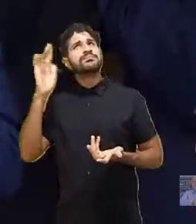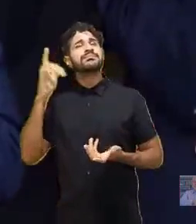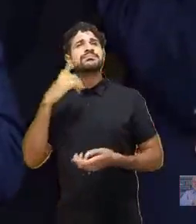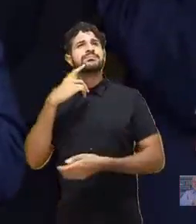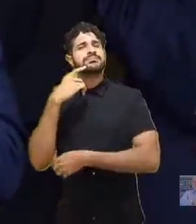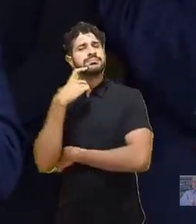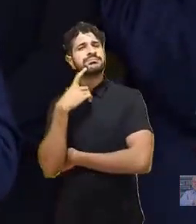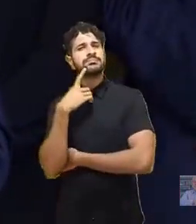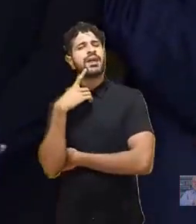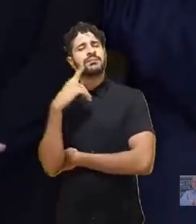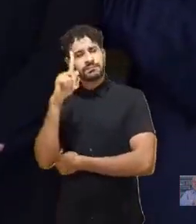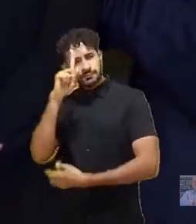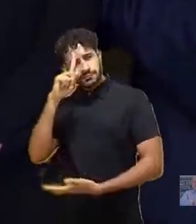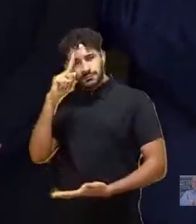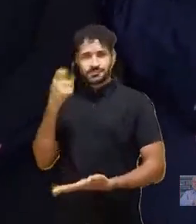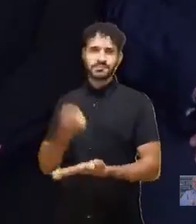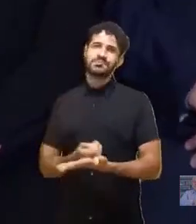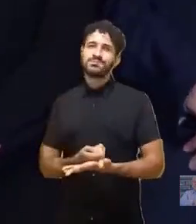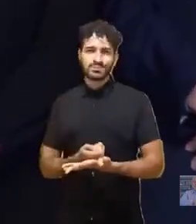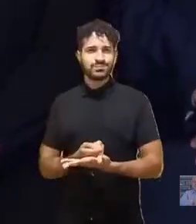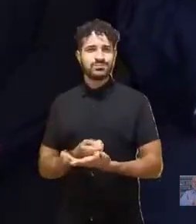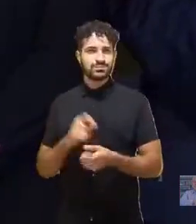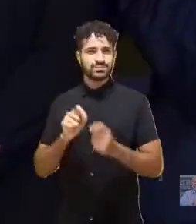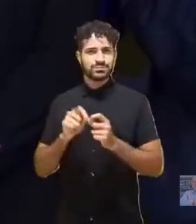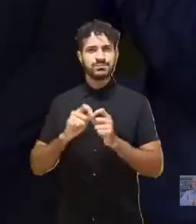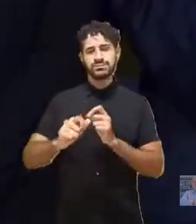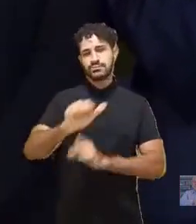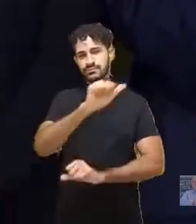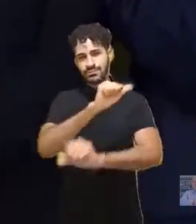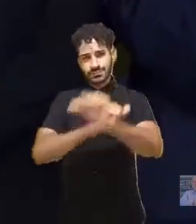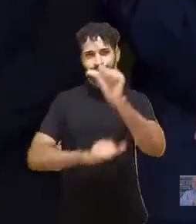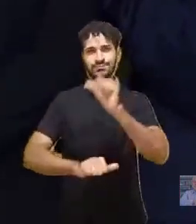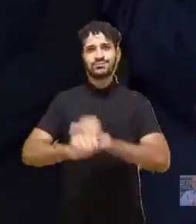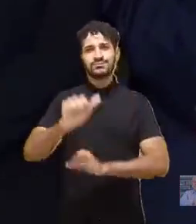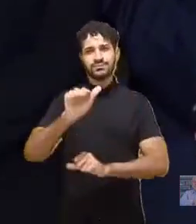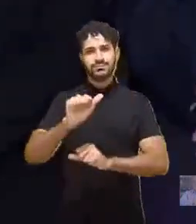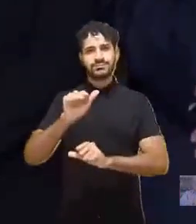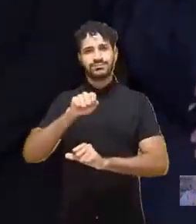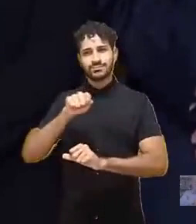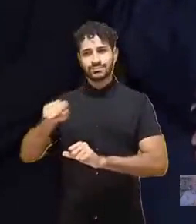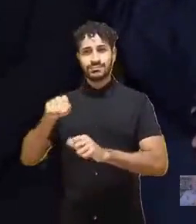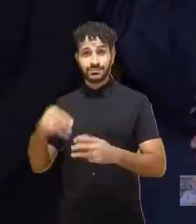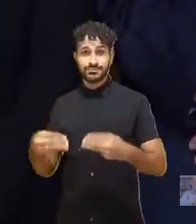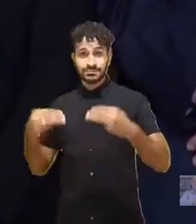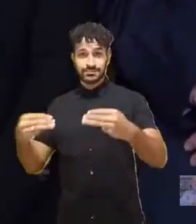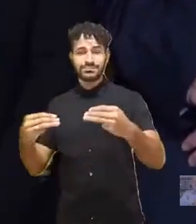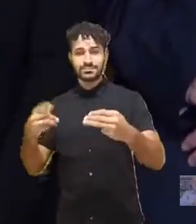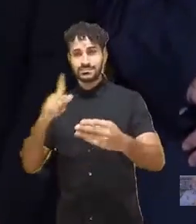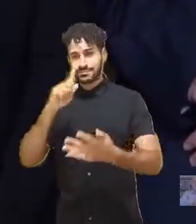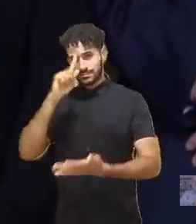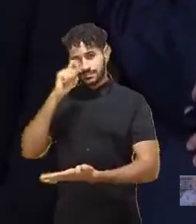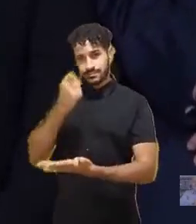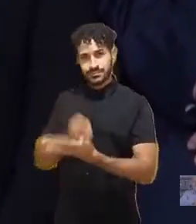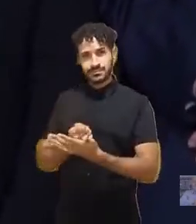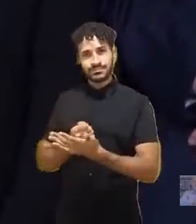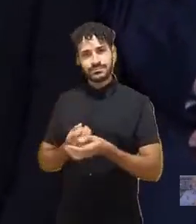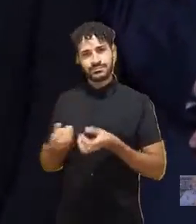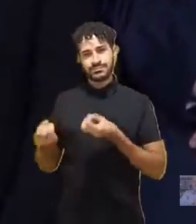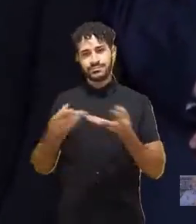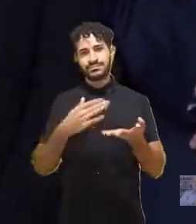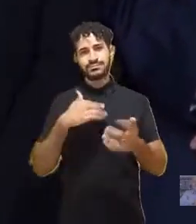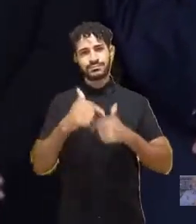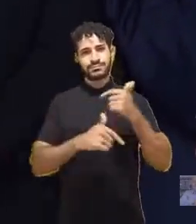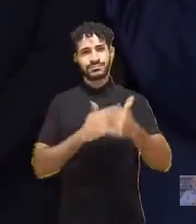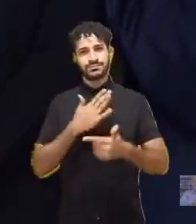eu resolvi sabe fazer uma mudança no ministério eu resolvi dar trabalho para o meu vice